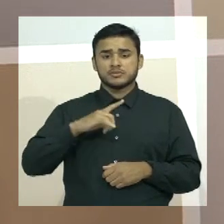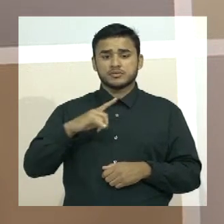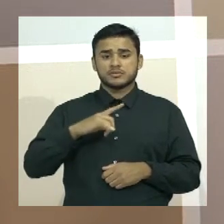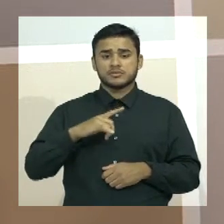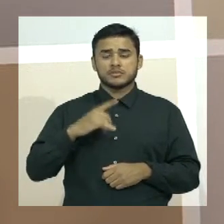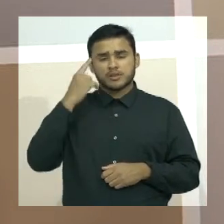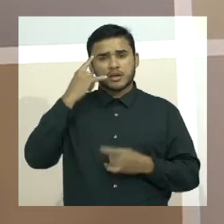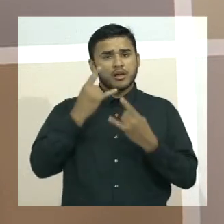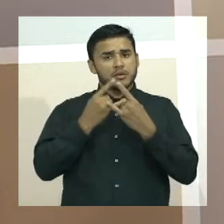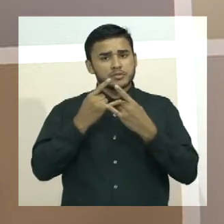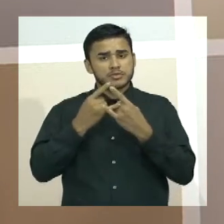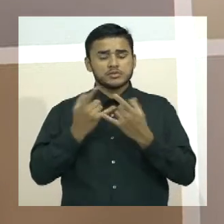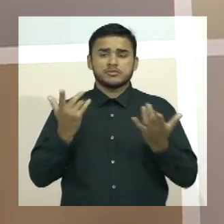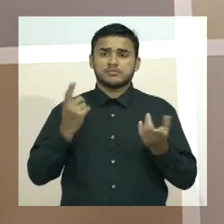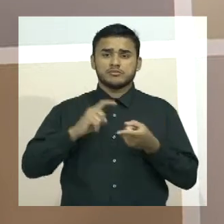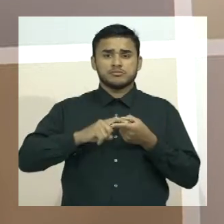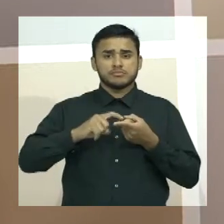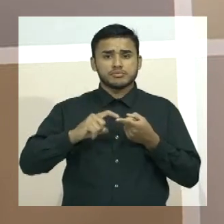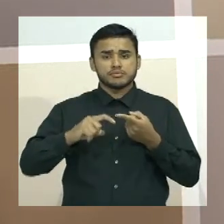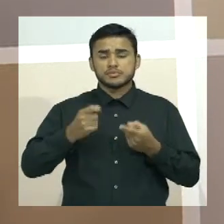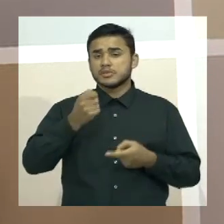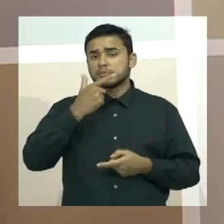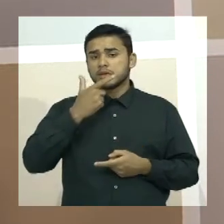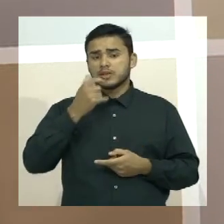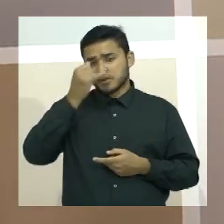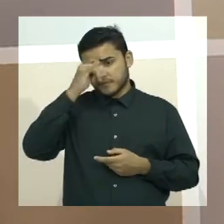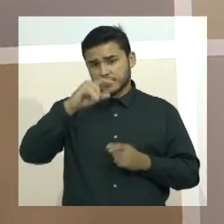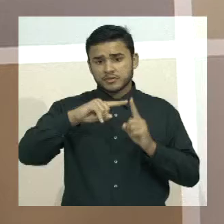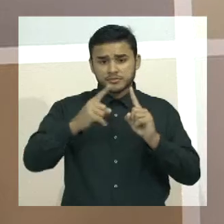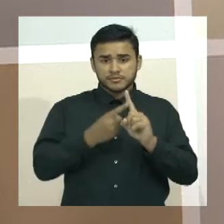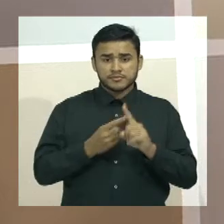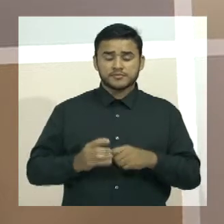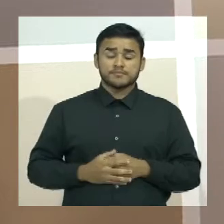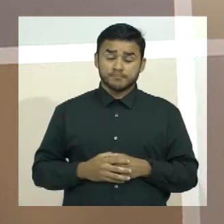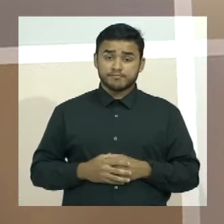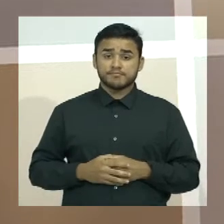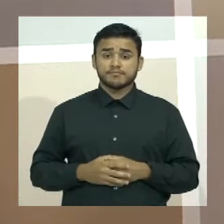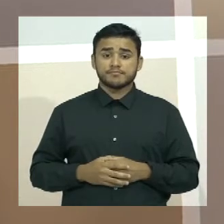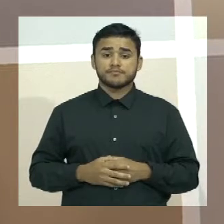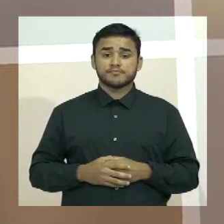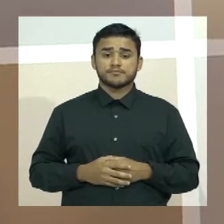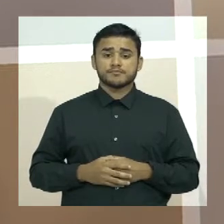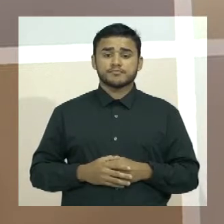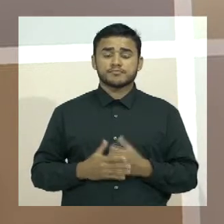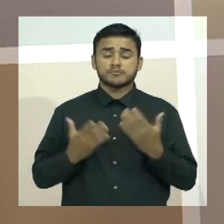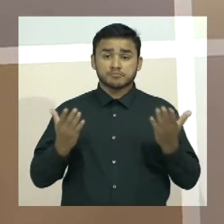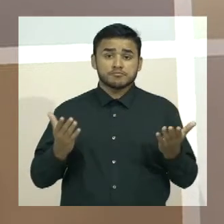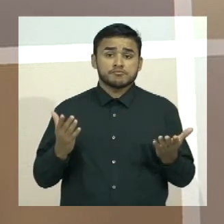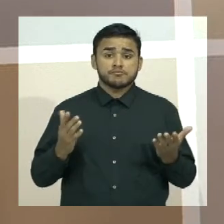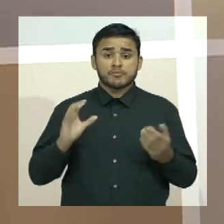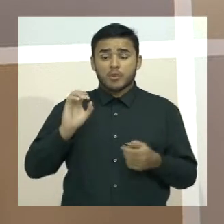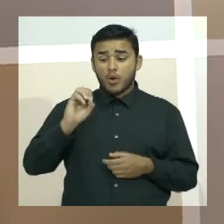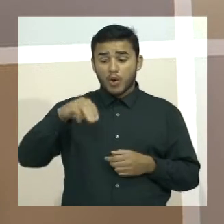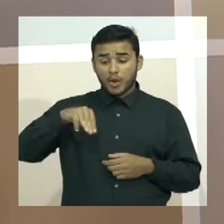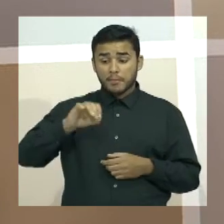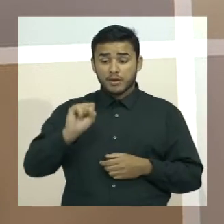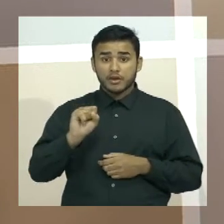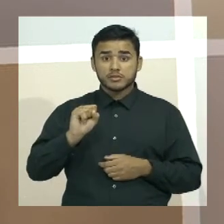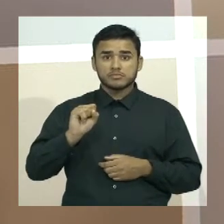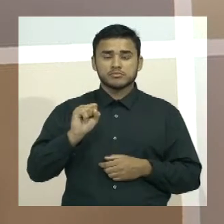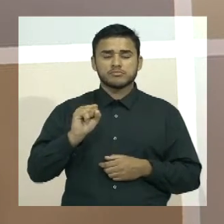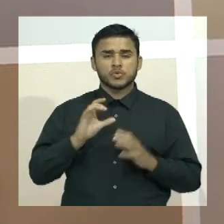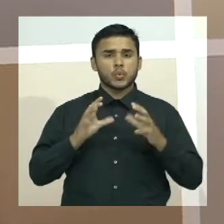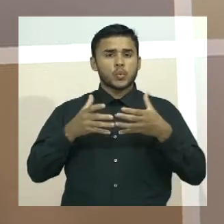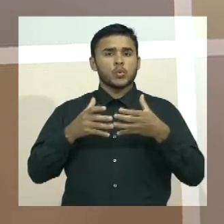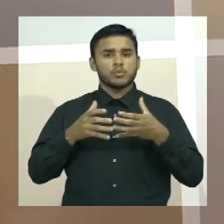métodos contraceptivos. Então, realmente é um perigo muito grande. Isso é a parte biológica. Mas o que a OMS considera de mais